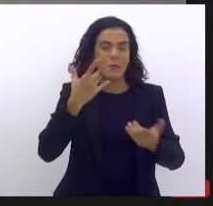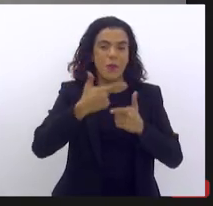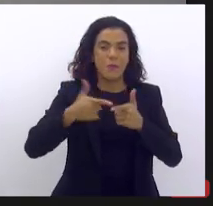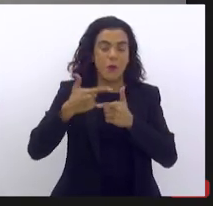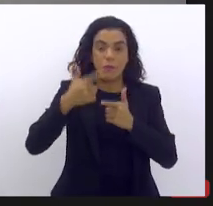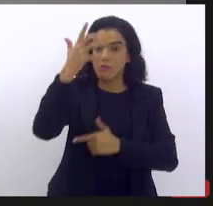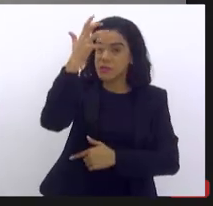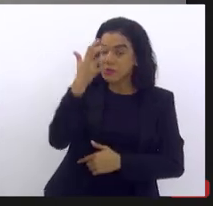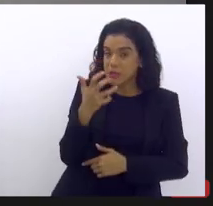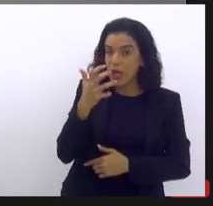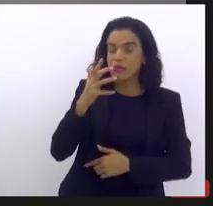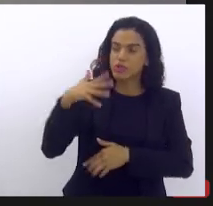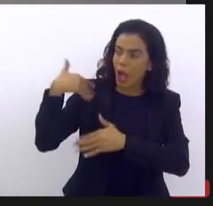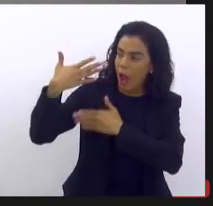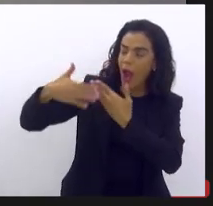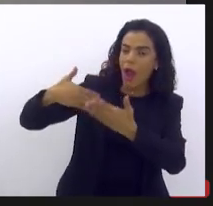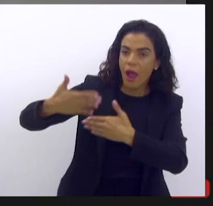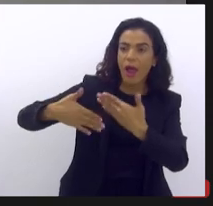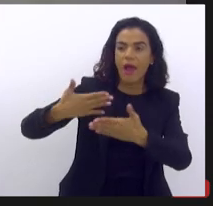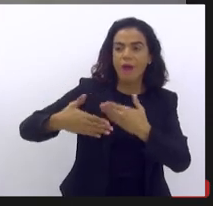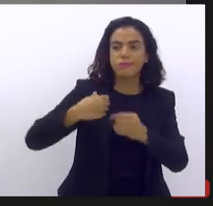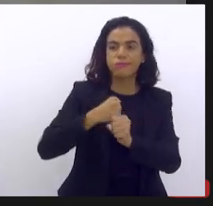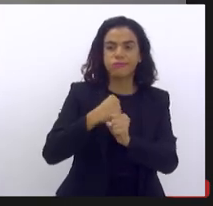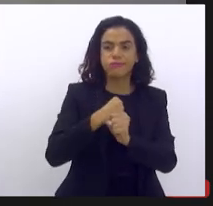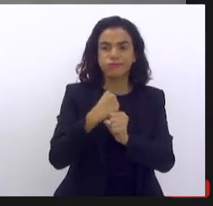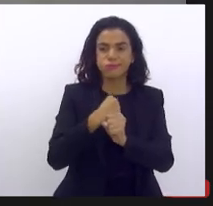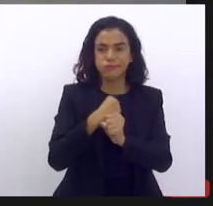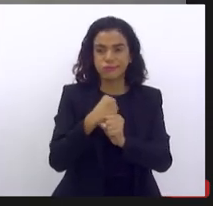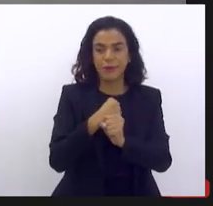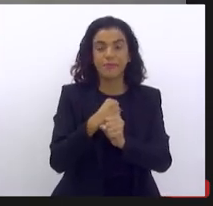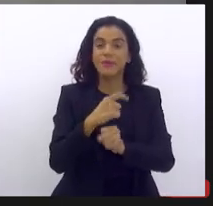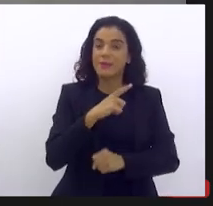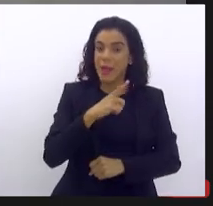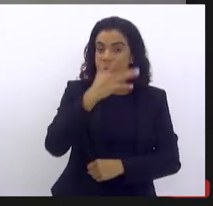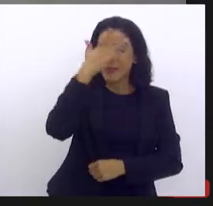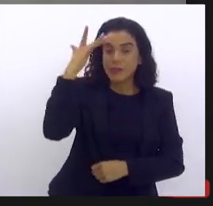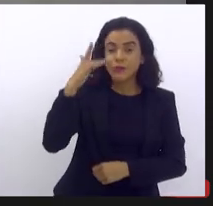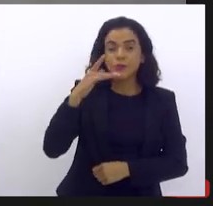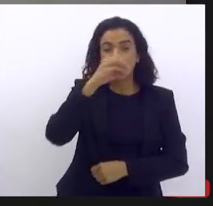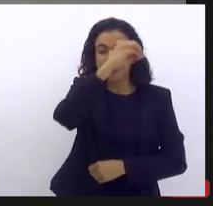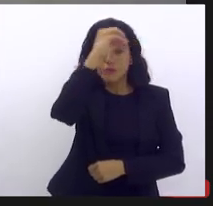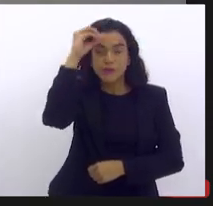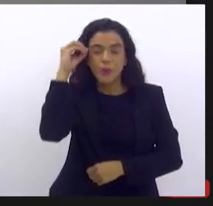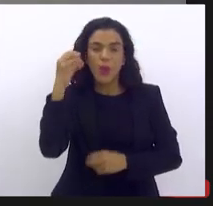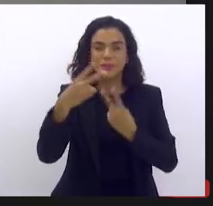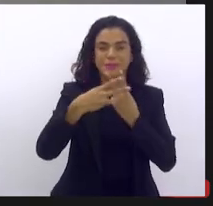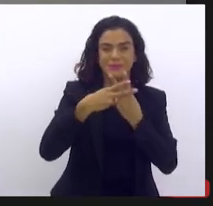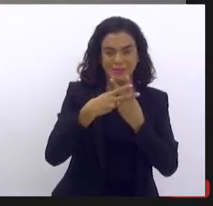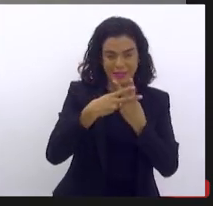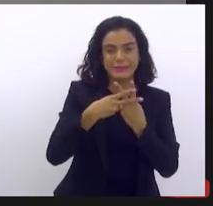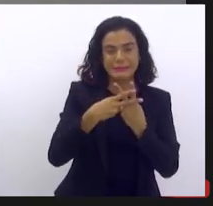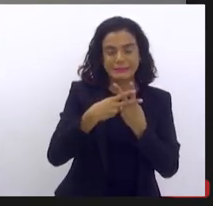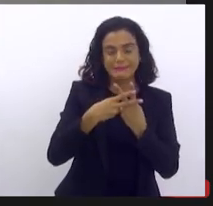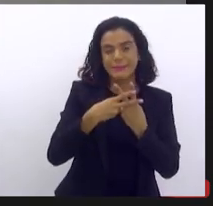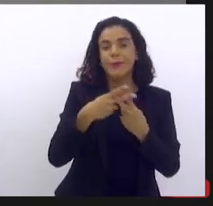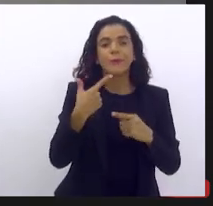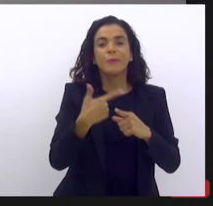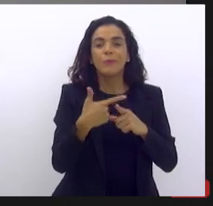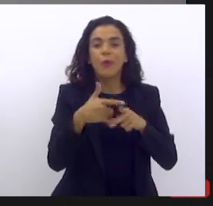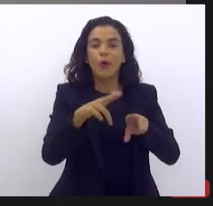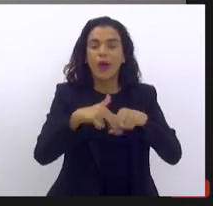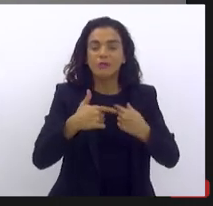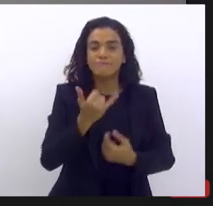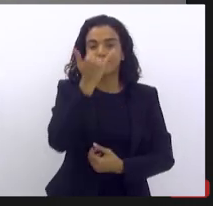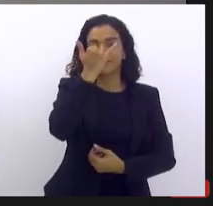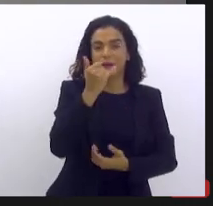problema sério que já vinha acontecendo, vários incidentes aí de pessoas que inocentes estavam presas porque eram apenas reconhecidos pela